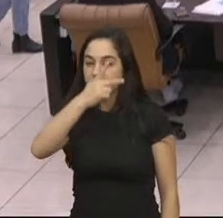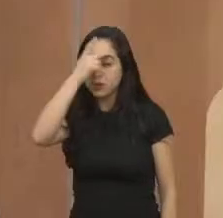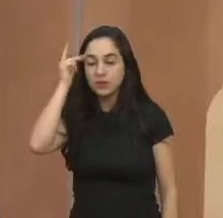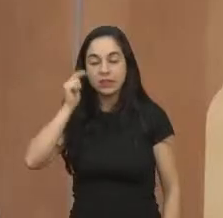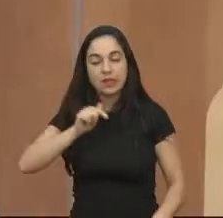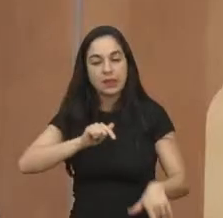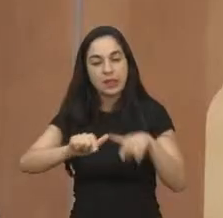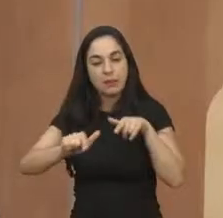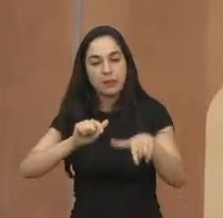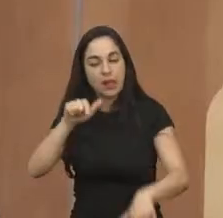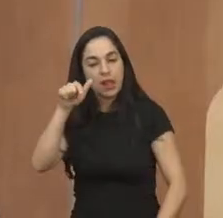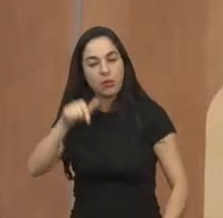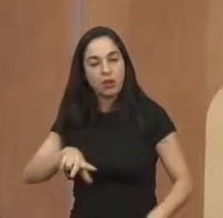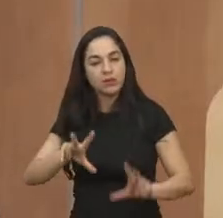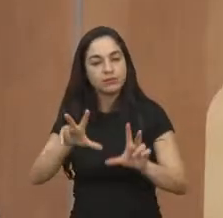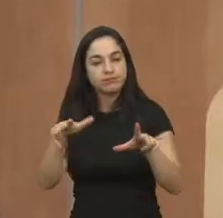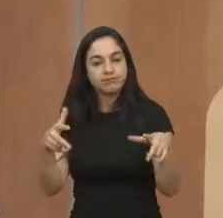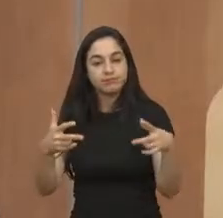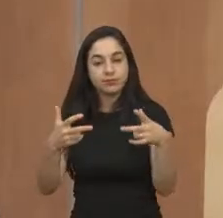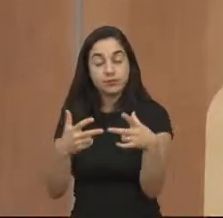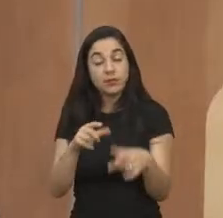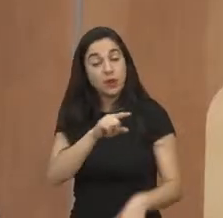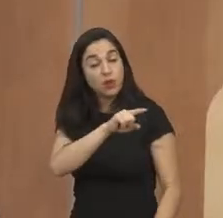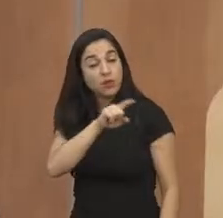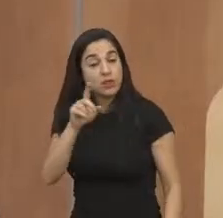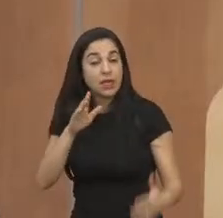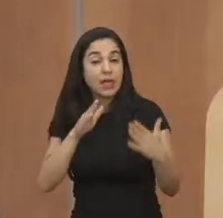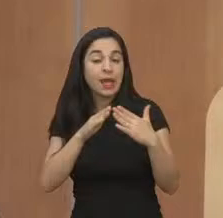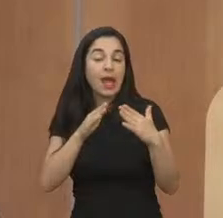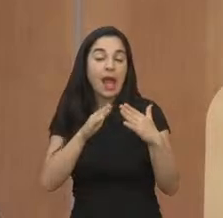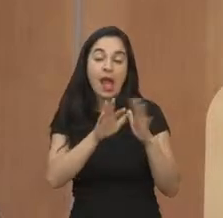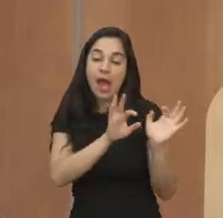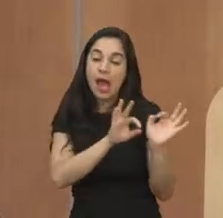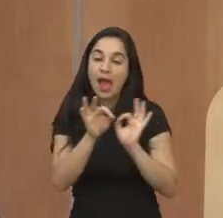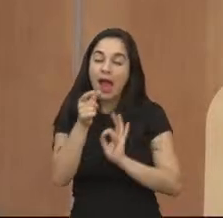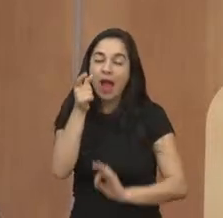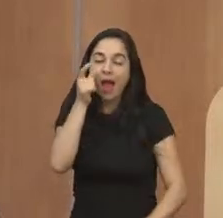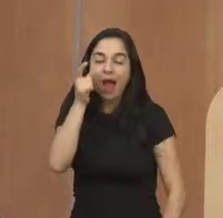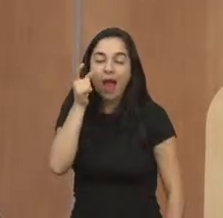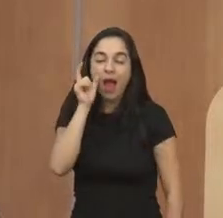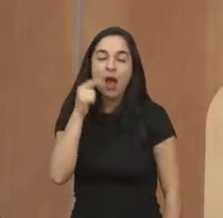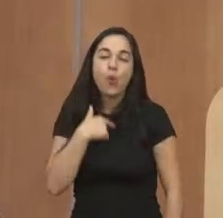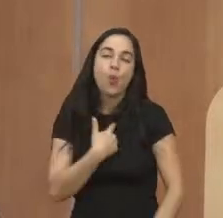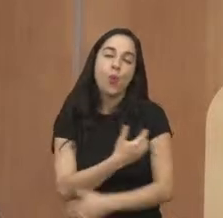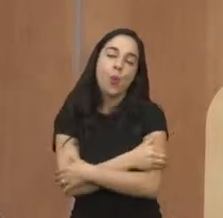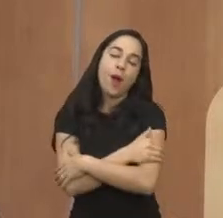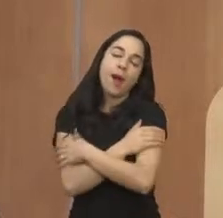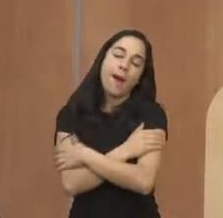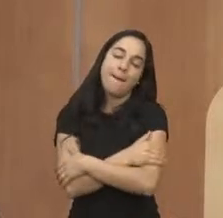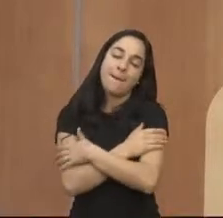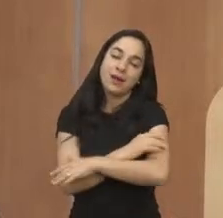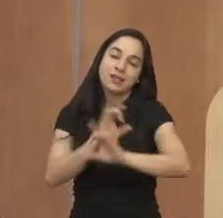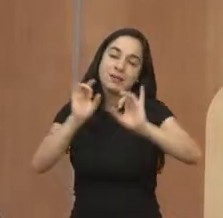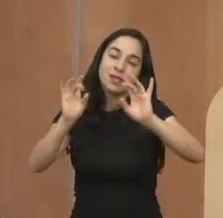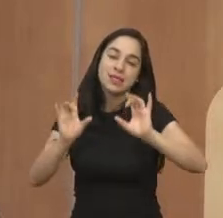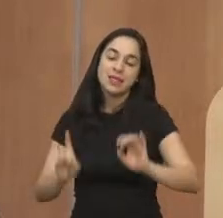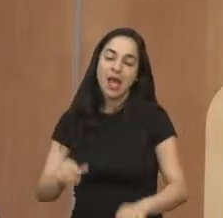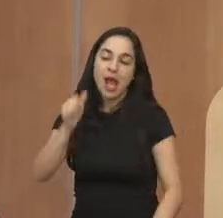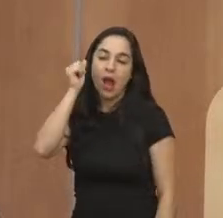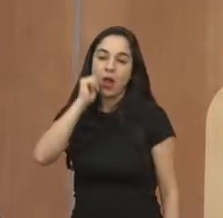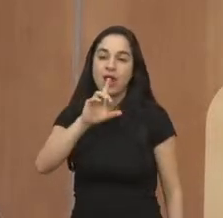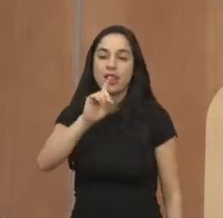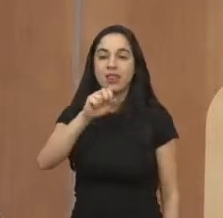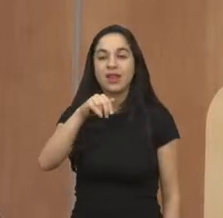casa, você que assiste a gente em casa, mandar aqui um abraço especial para a Denise, que